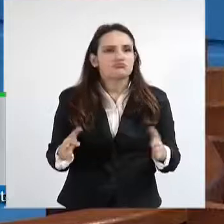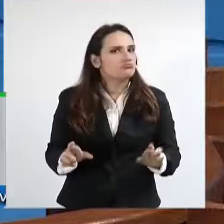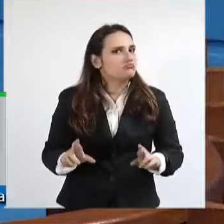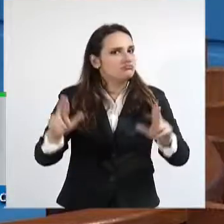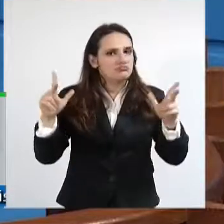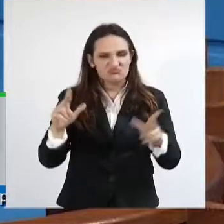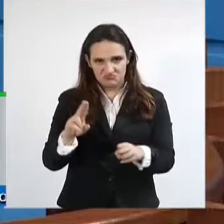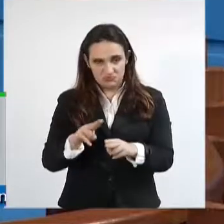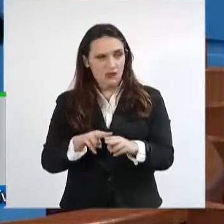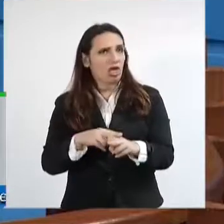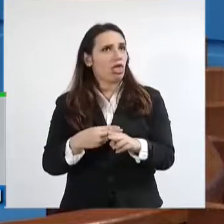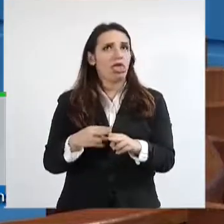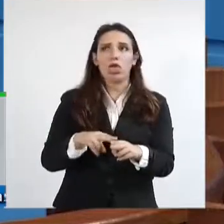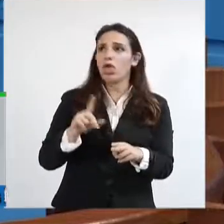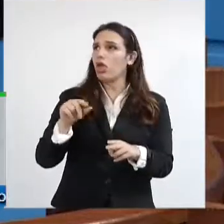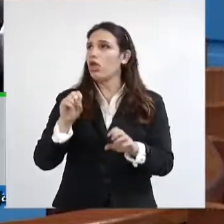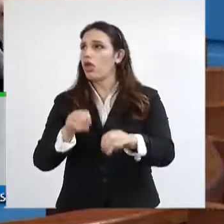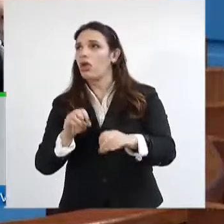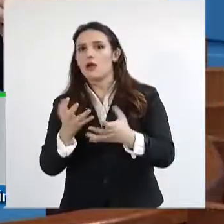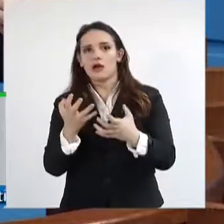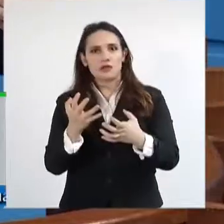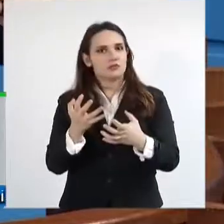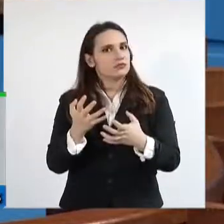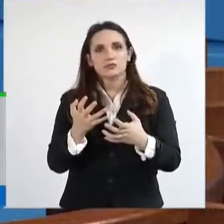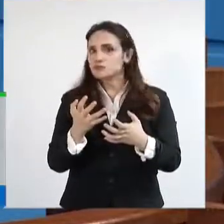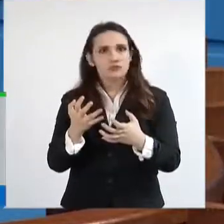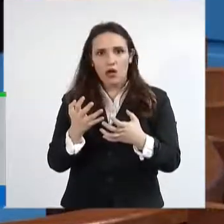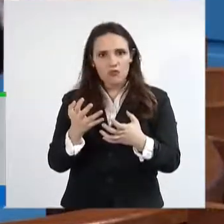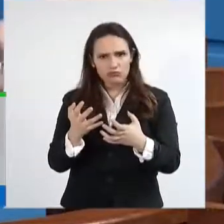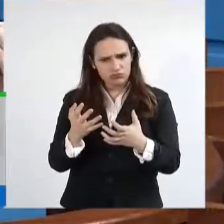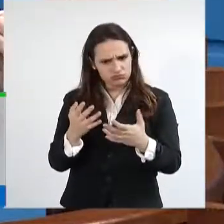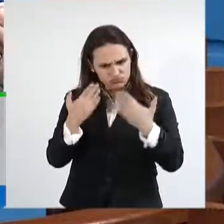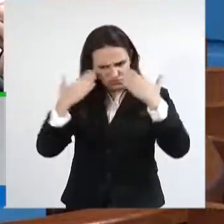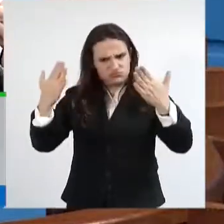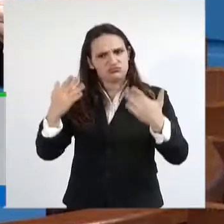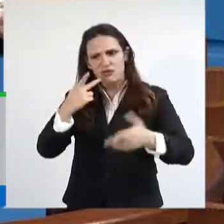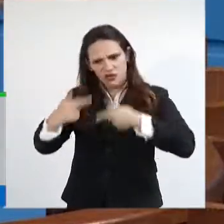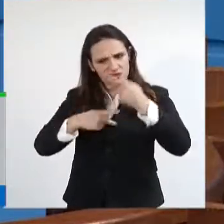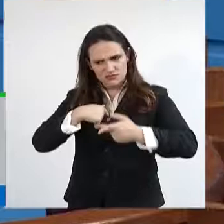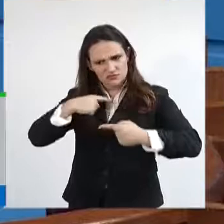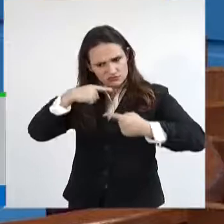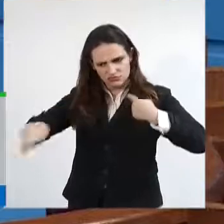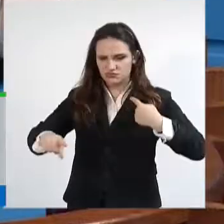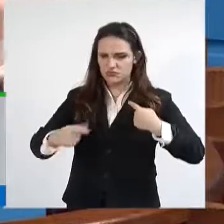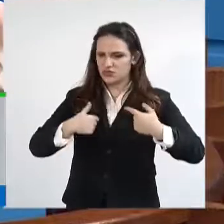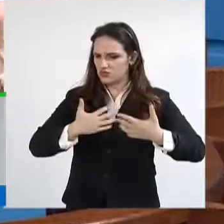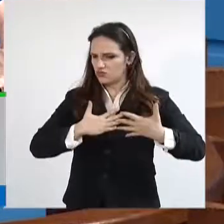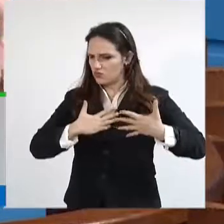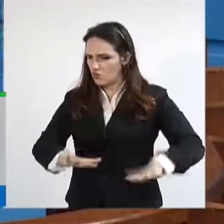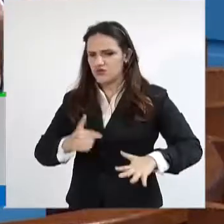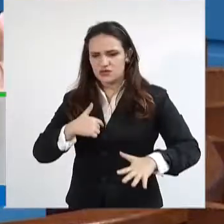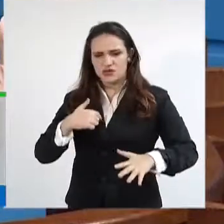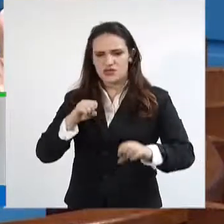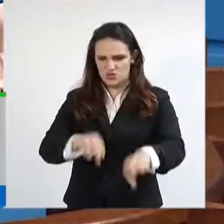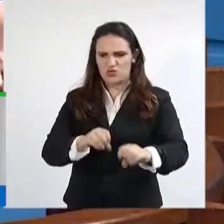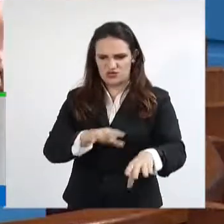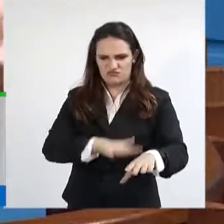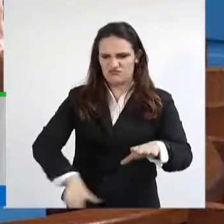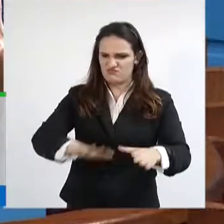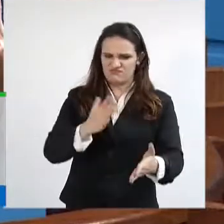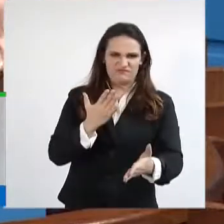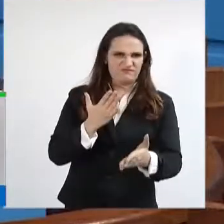não disfarça que ele ataca, que ele prejudica, que ele dificulta a